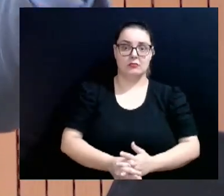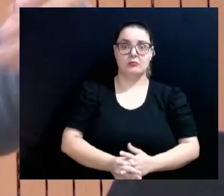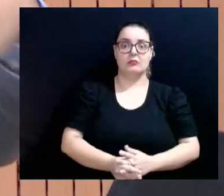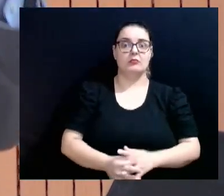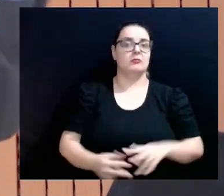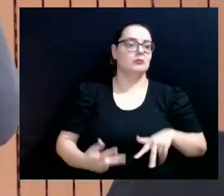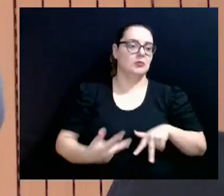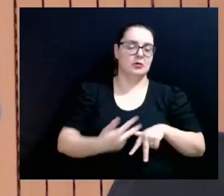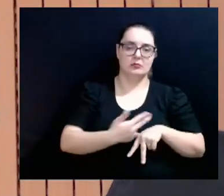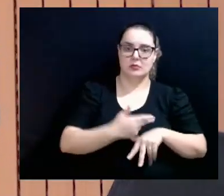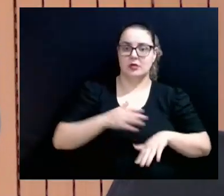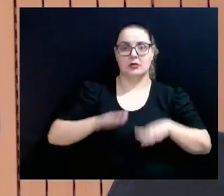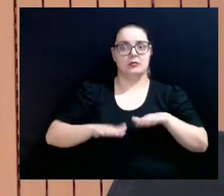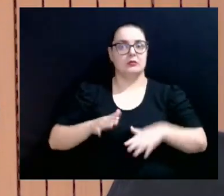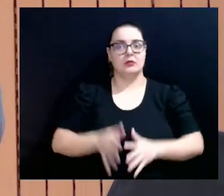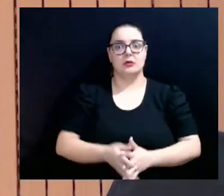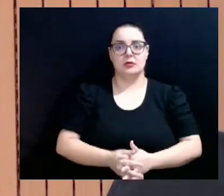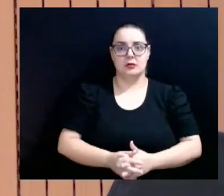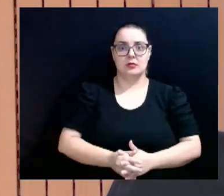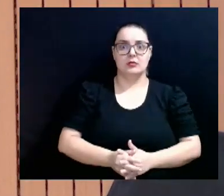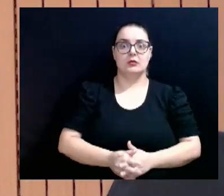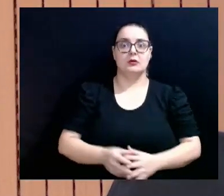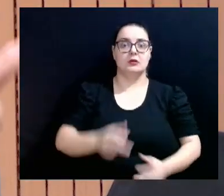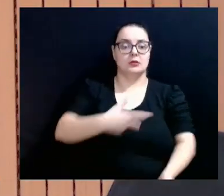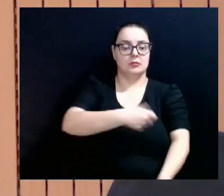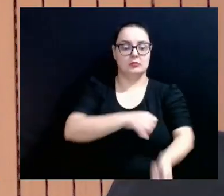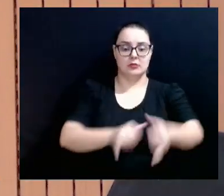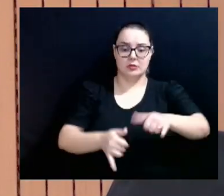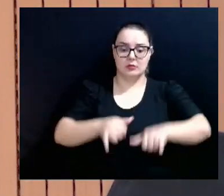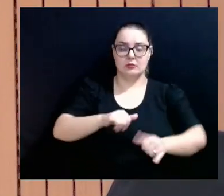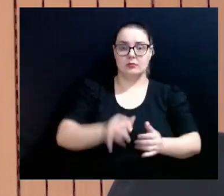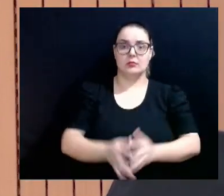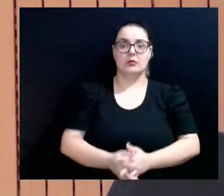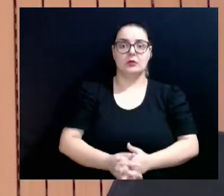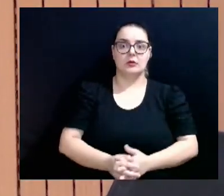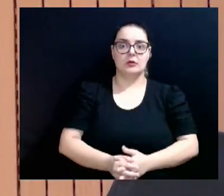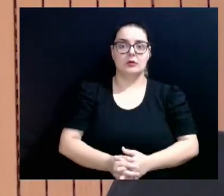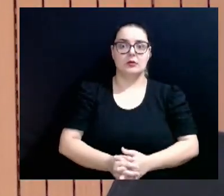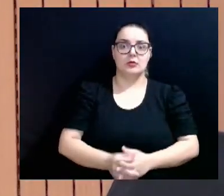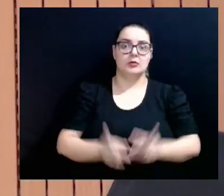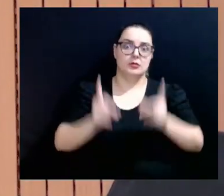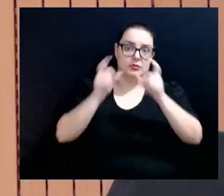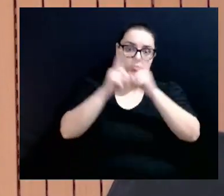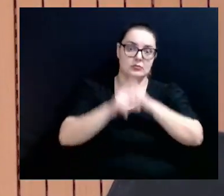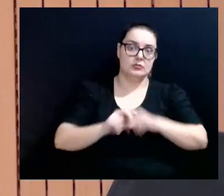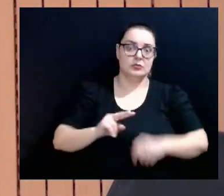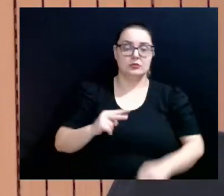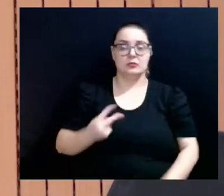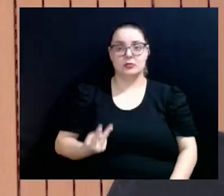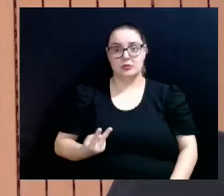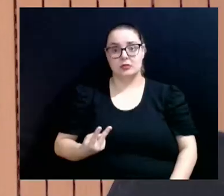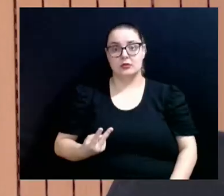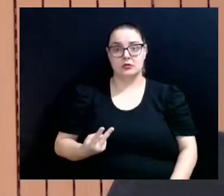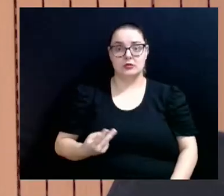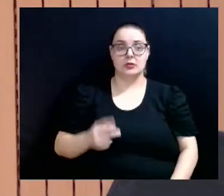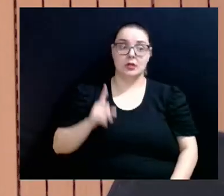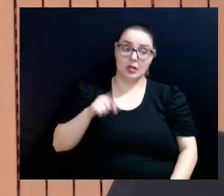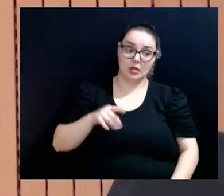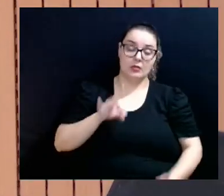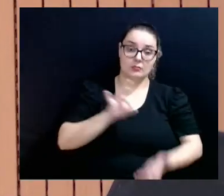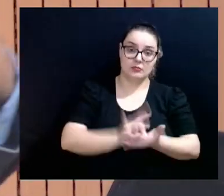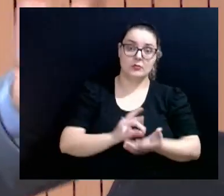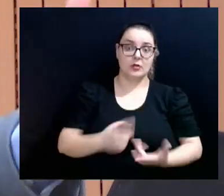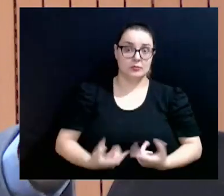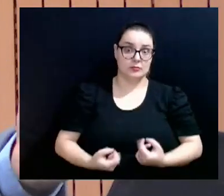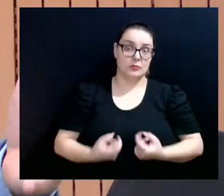vezes culminam em quimioterapia. Então, raras as vezes esses casos são de fato um câncer. O que acontece é que a gente usa o